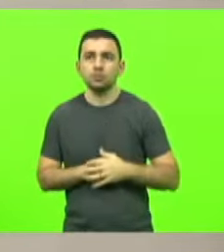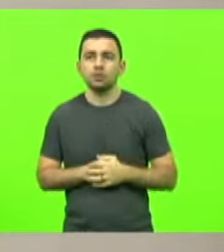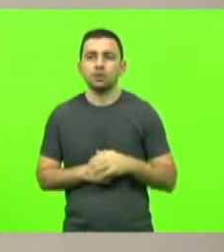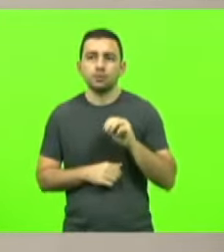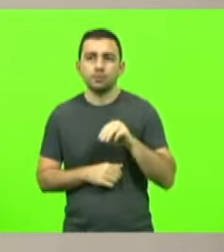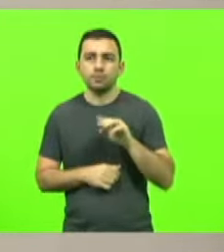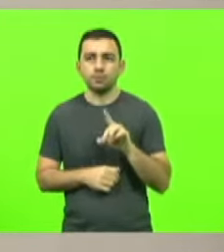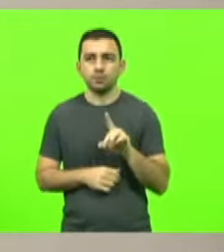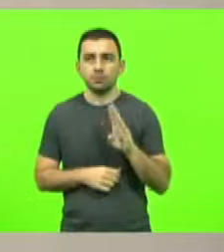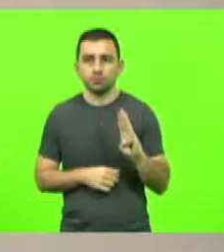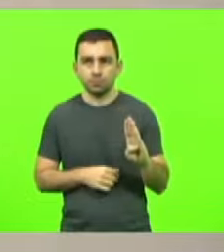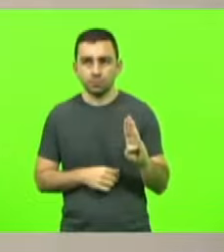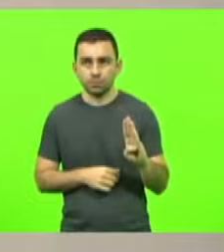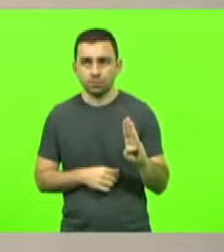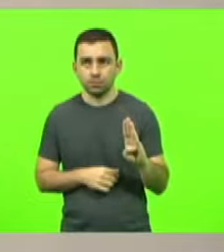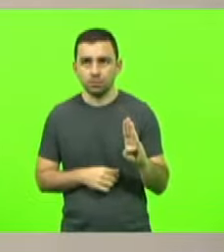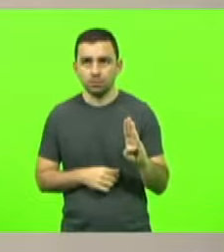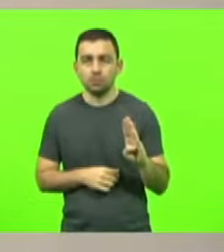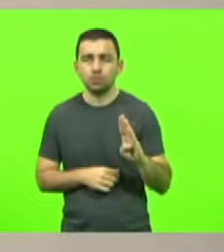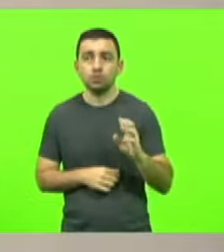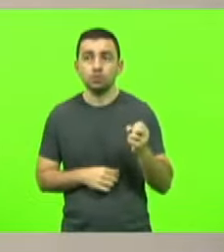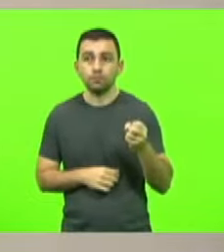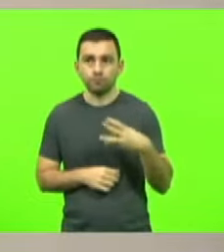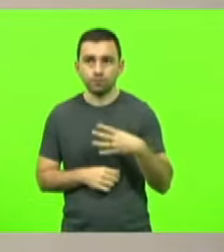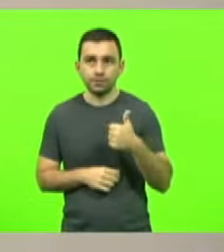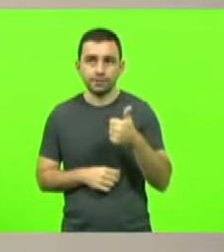MDB Partido Novo, por 15 minutos.